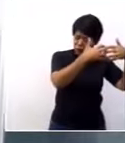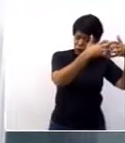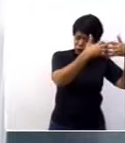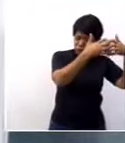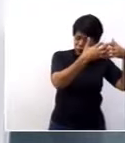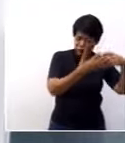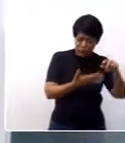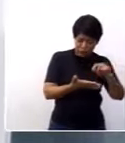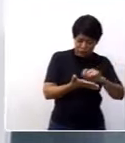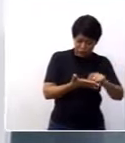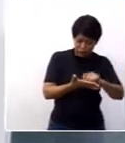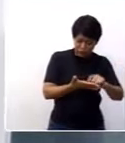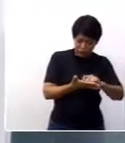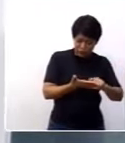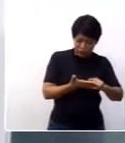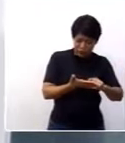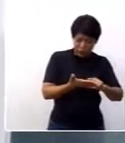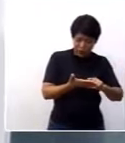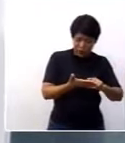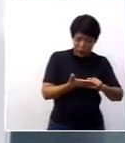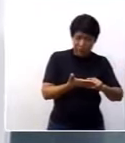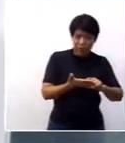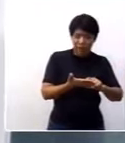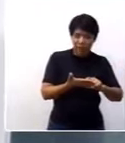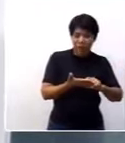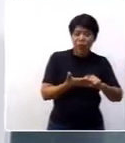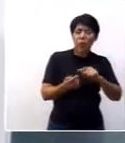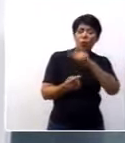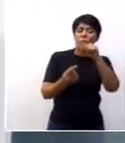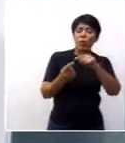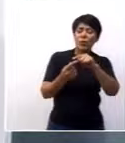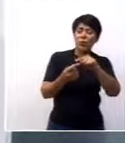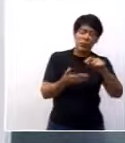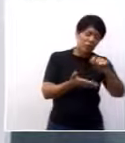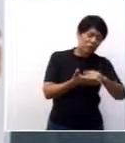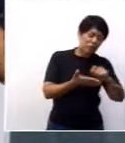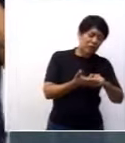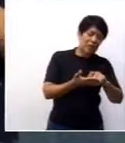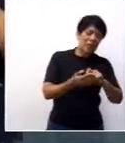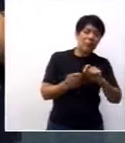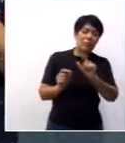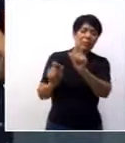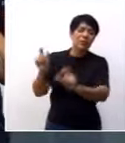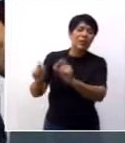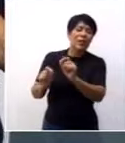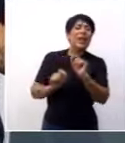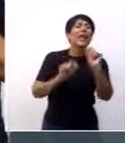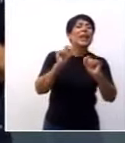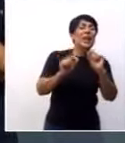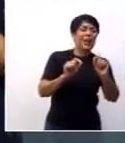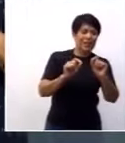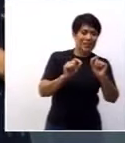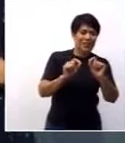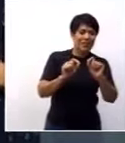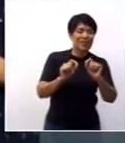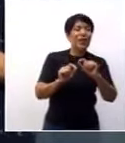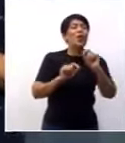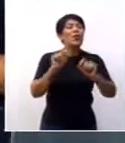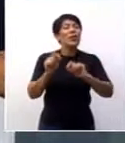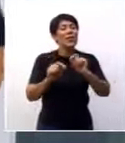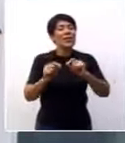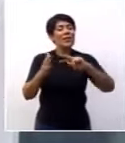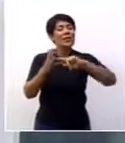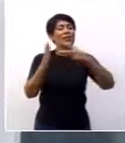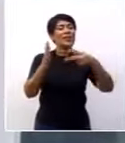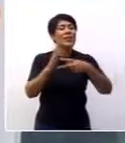sentido daquele que o recebe? Quais são essas variáveis, ou o que são essas variáveis na construção do entendimento